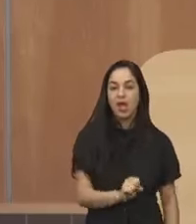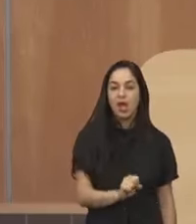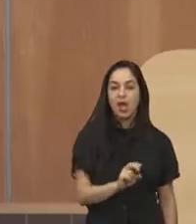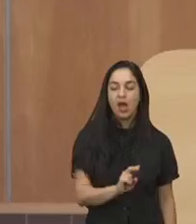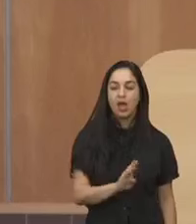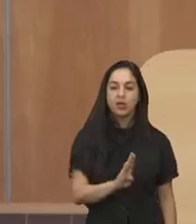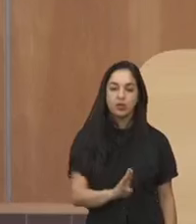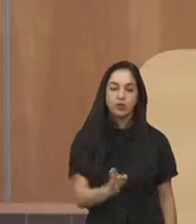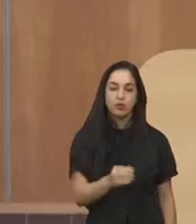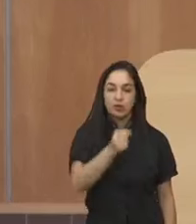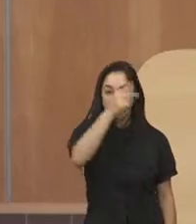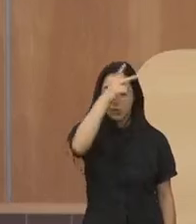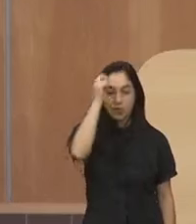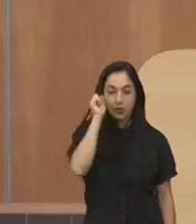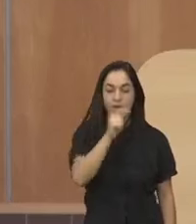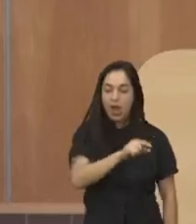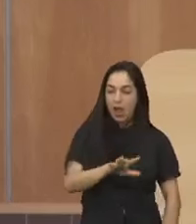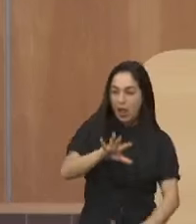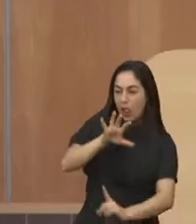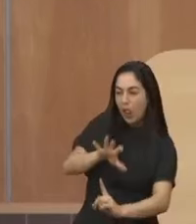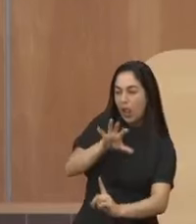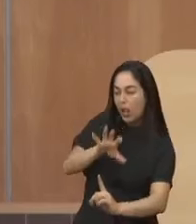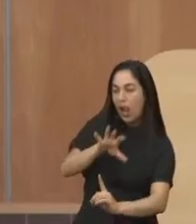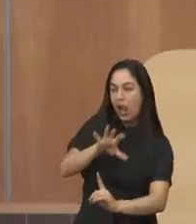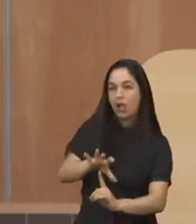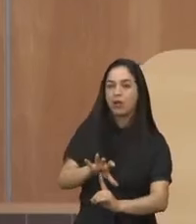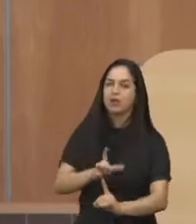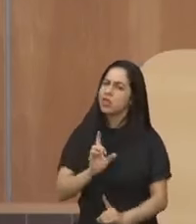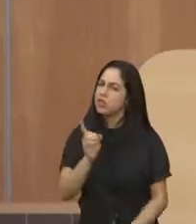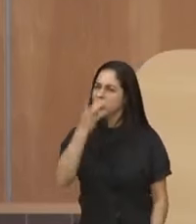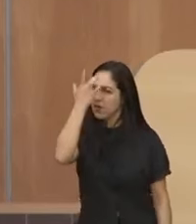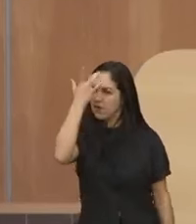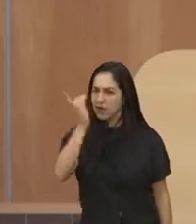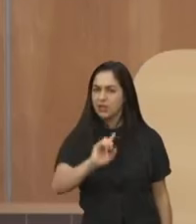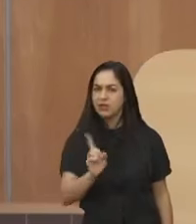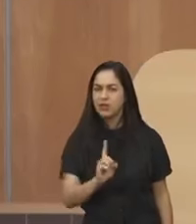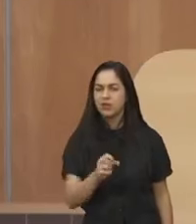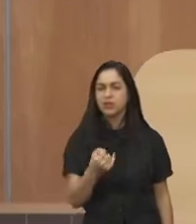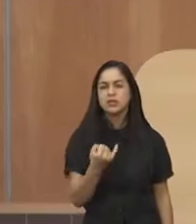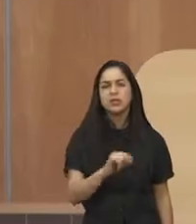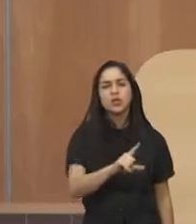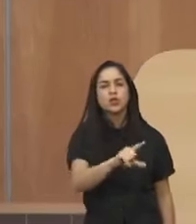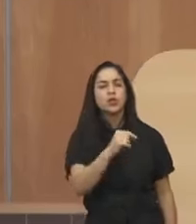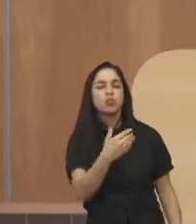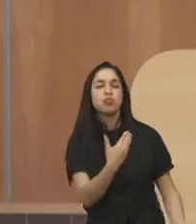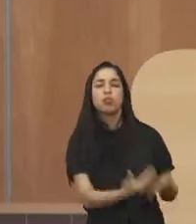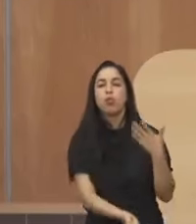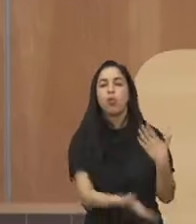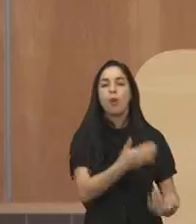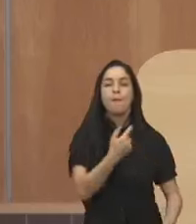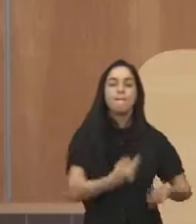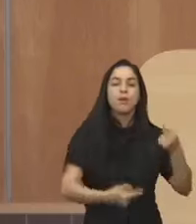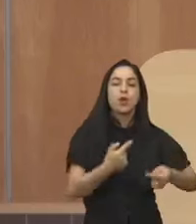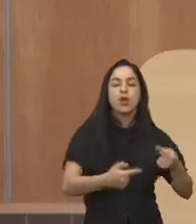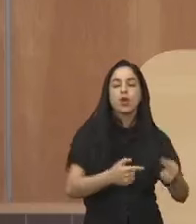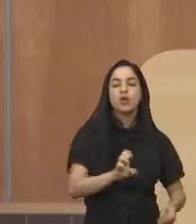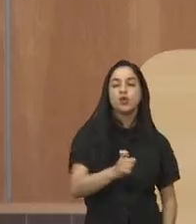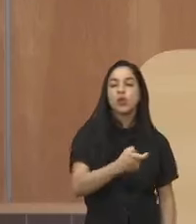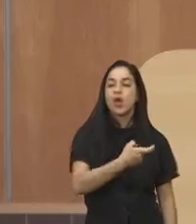eles vão ficar em cima do subprefeito, que não vai ter moleza, que se nomearem político,